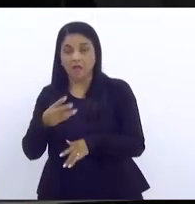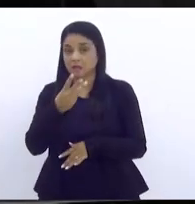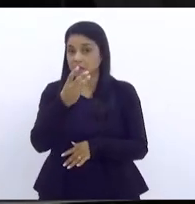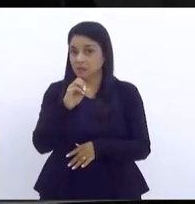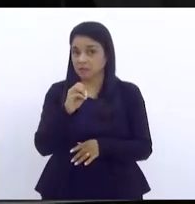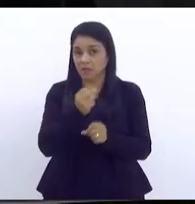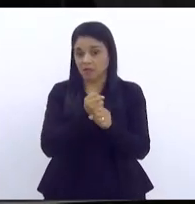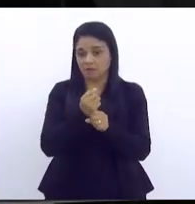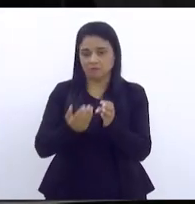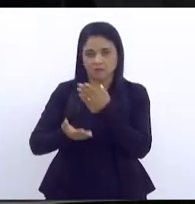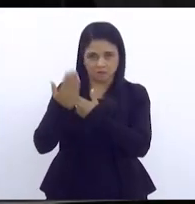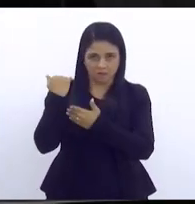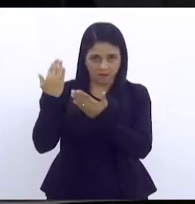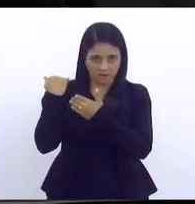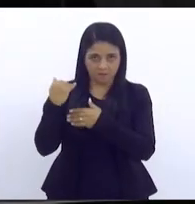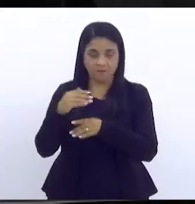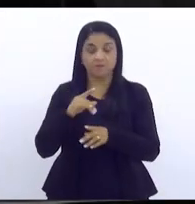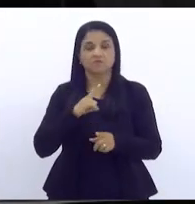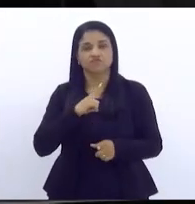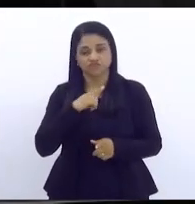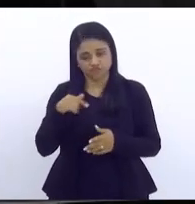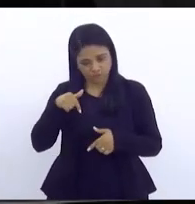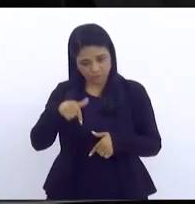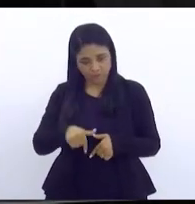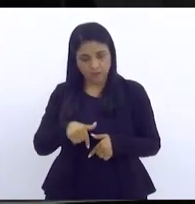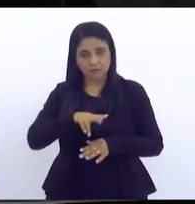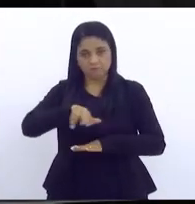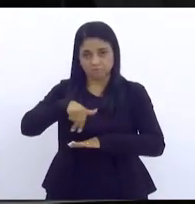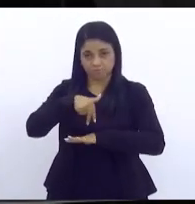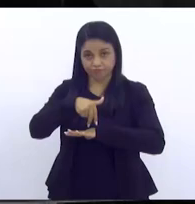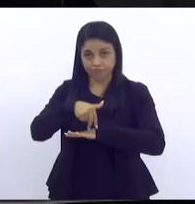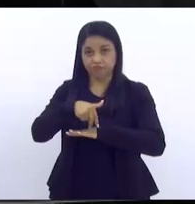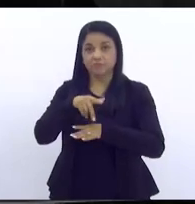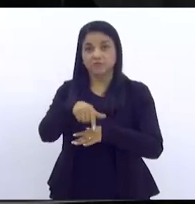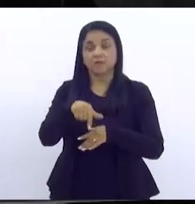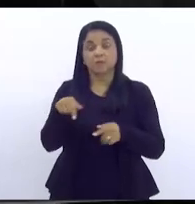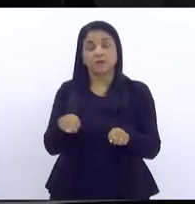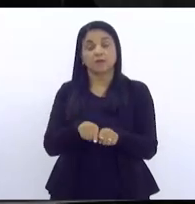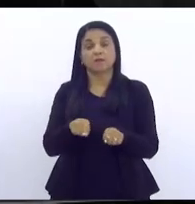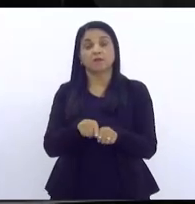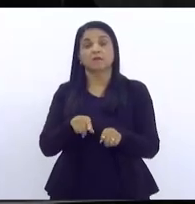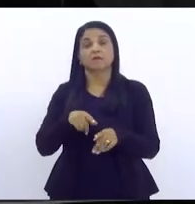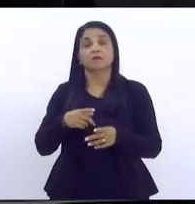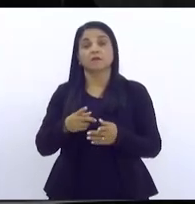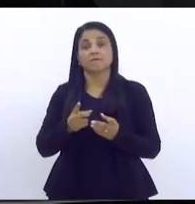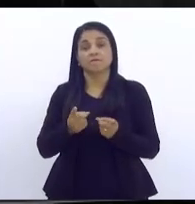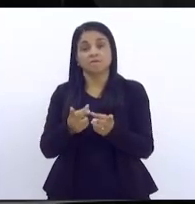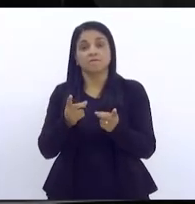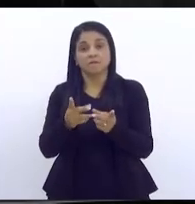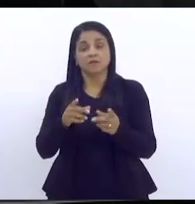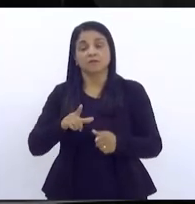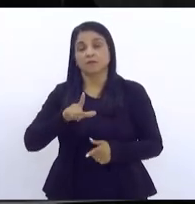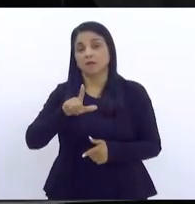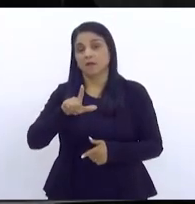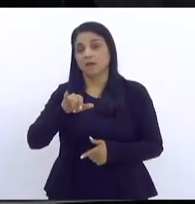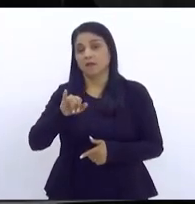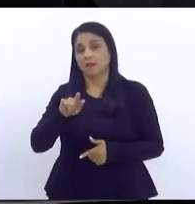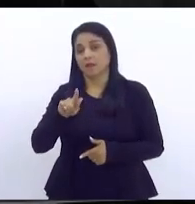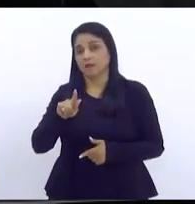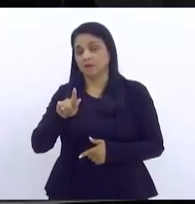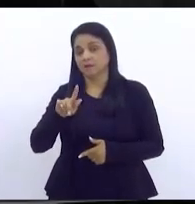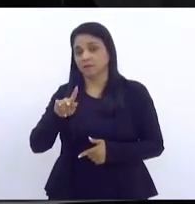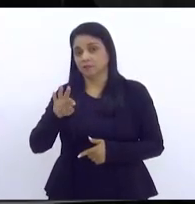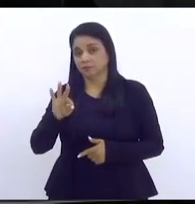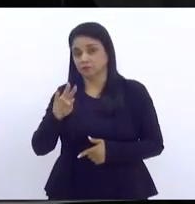nós tivemos aqui nós tivemos aqui também nesse plenário na privatização da Light e uma